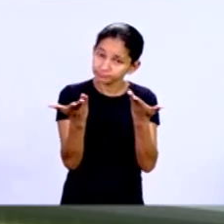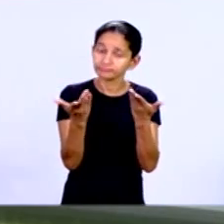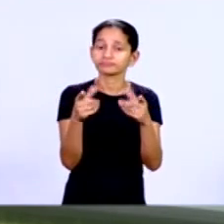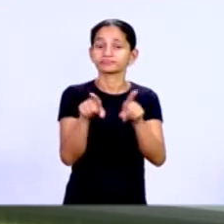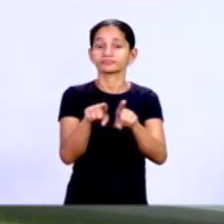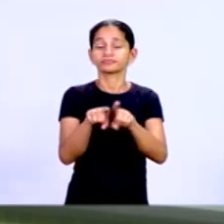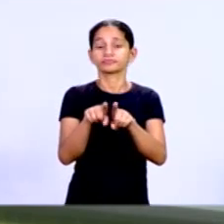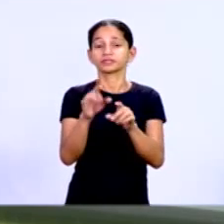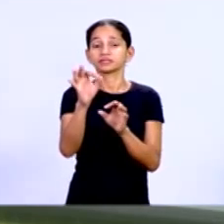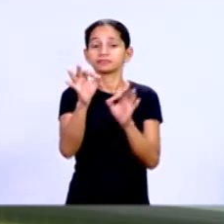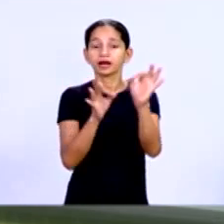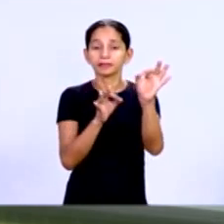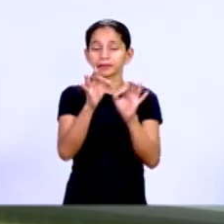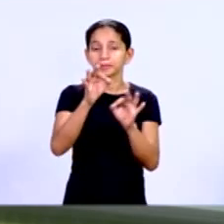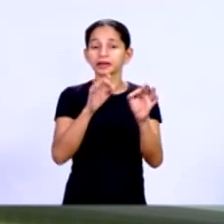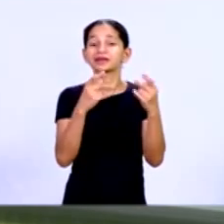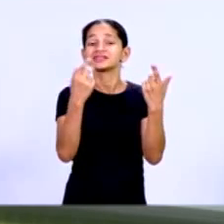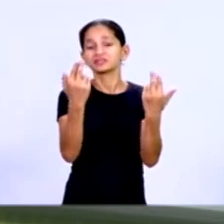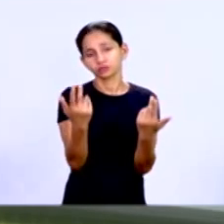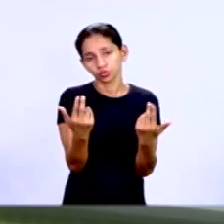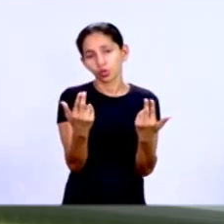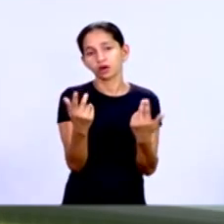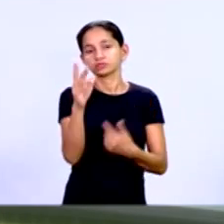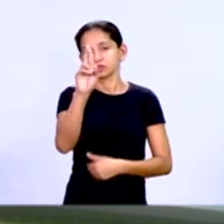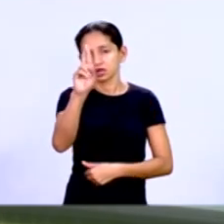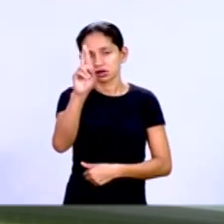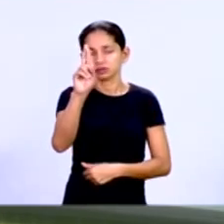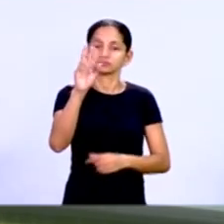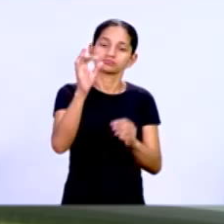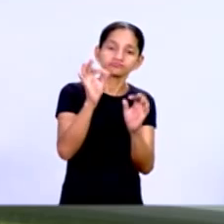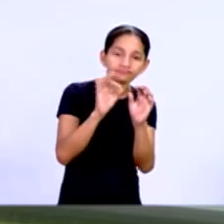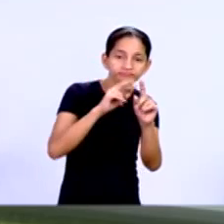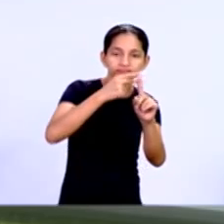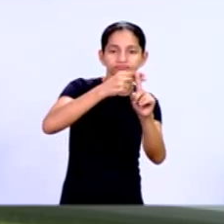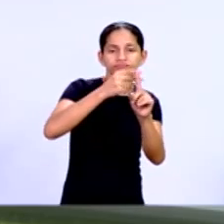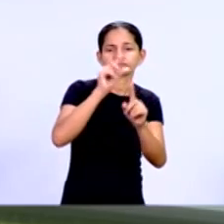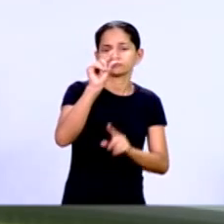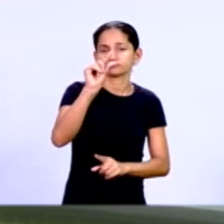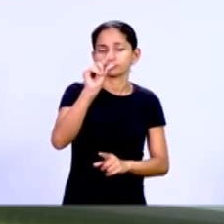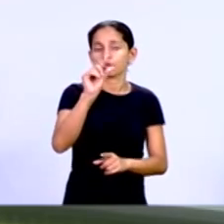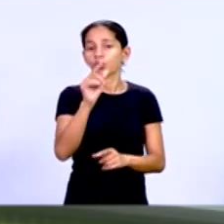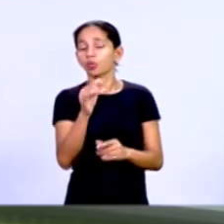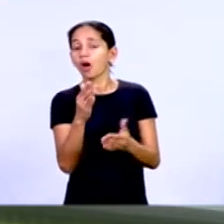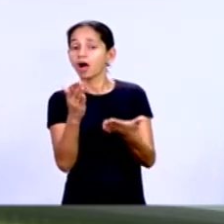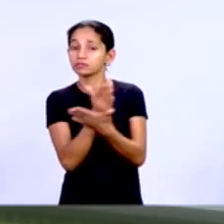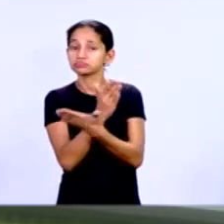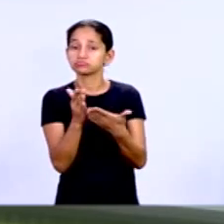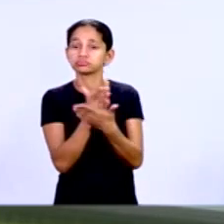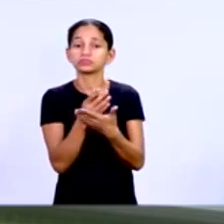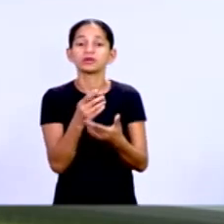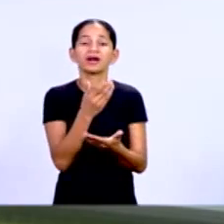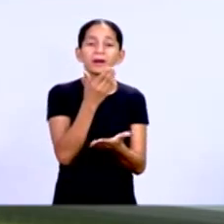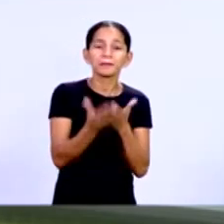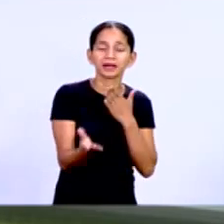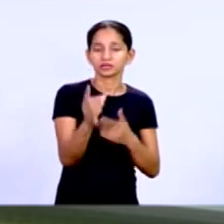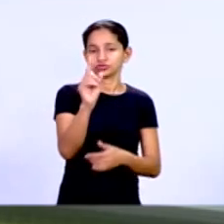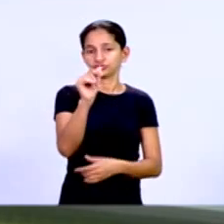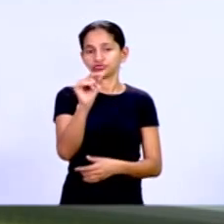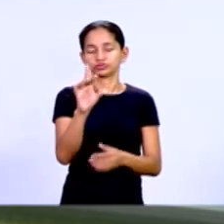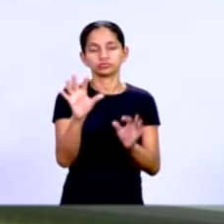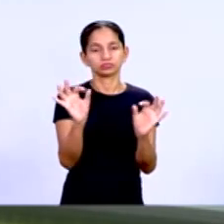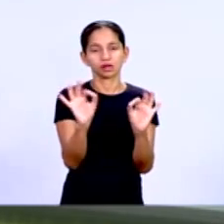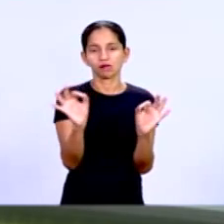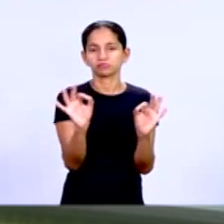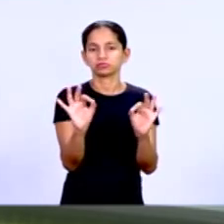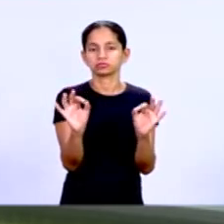a correção monetária ou atualização monetária, que é a compensação para que o dinheiro não perca o valor de